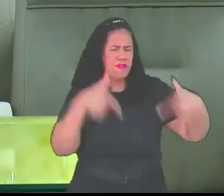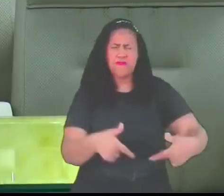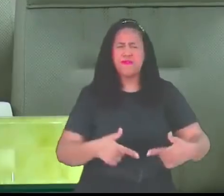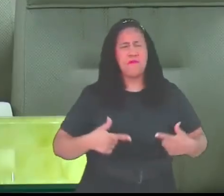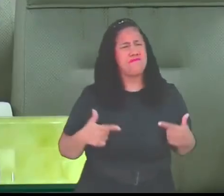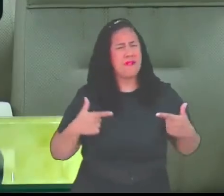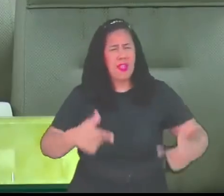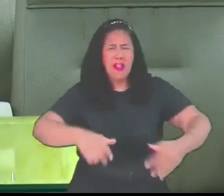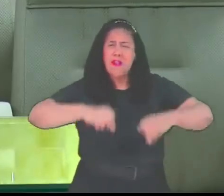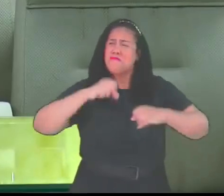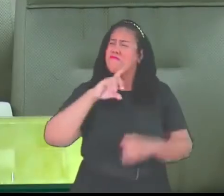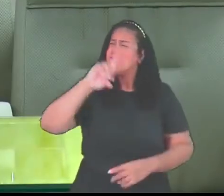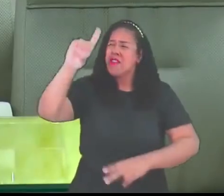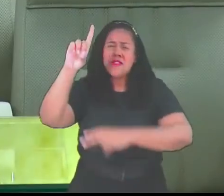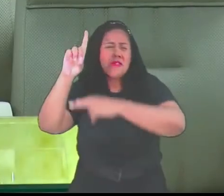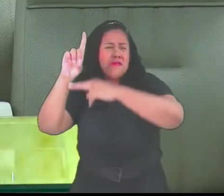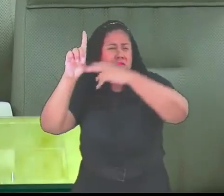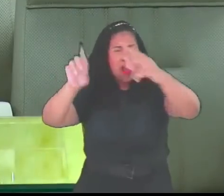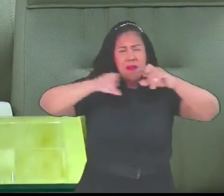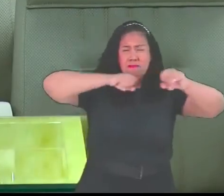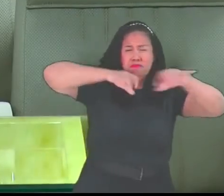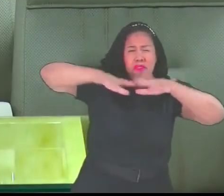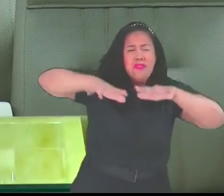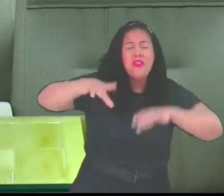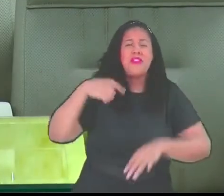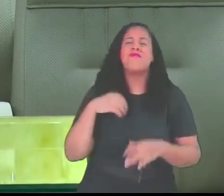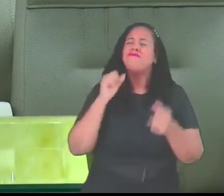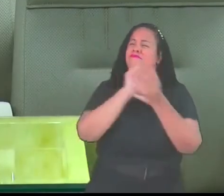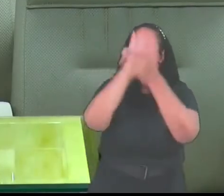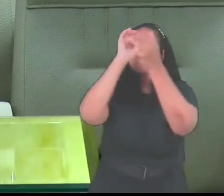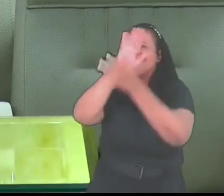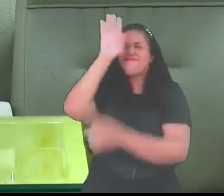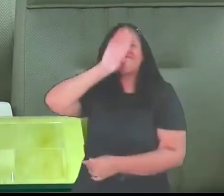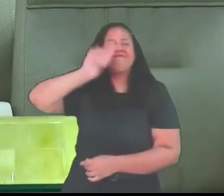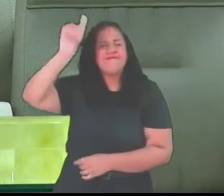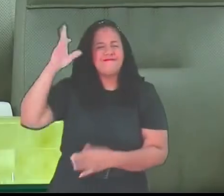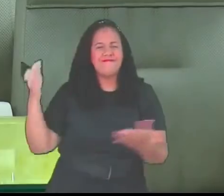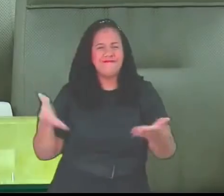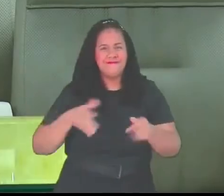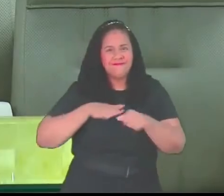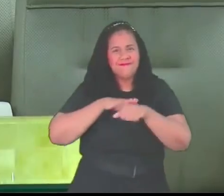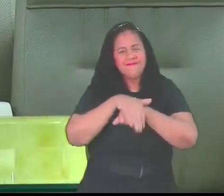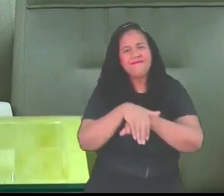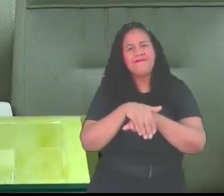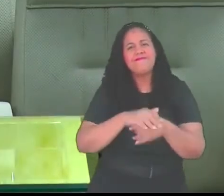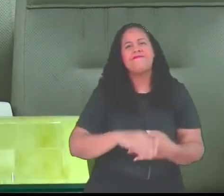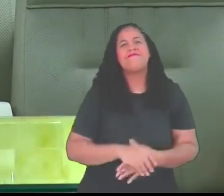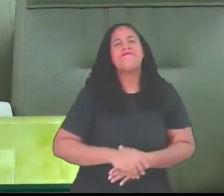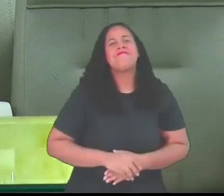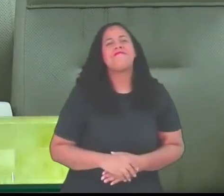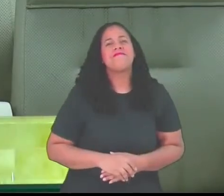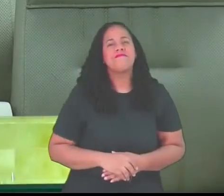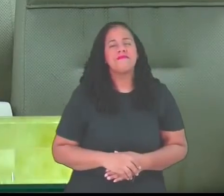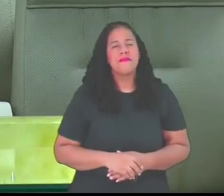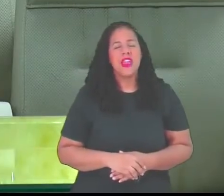Deus brada. Louvado seja o nosso Deus nesta noite.